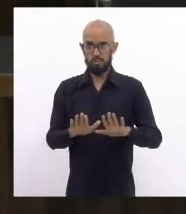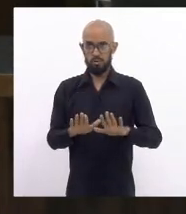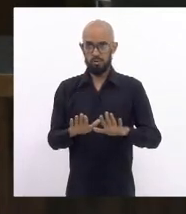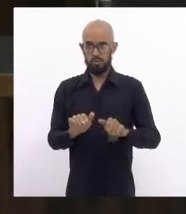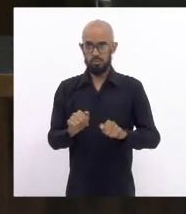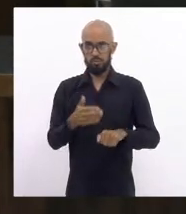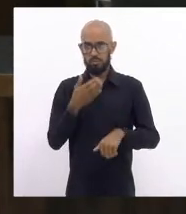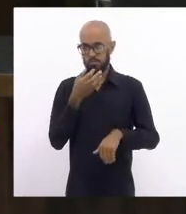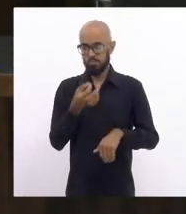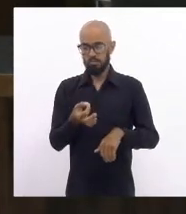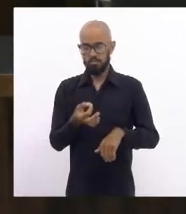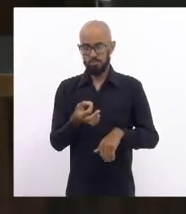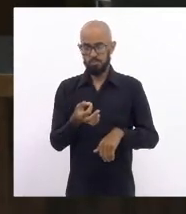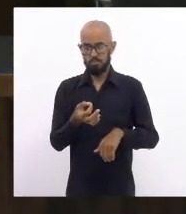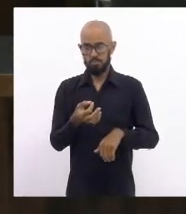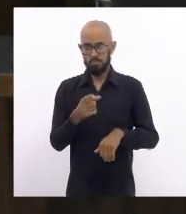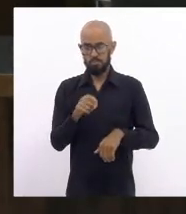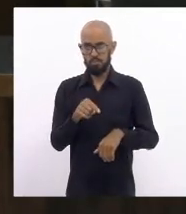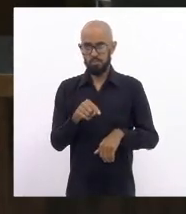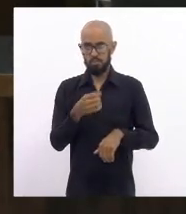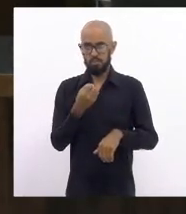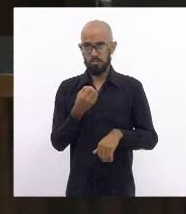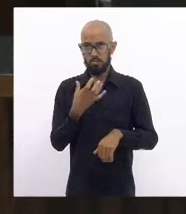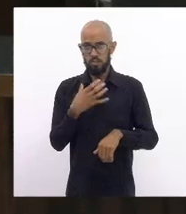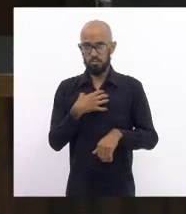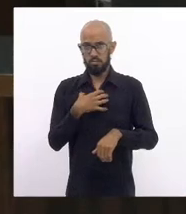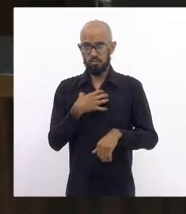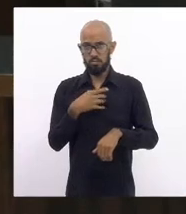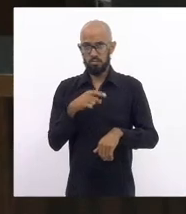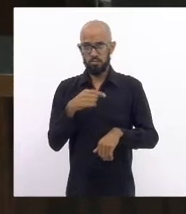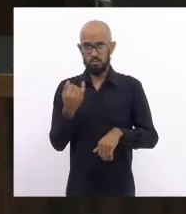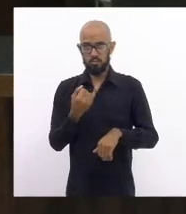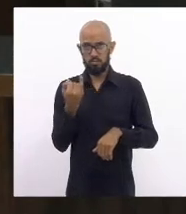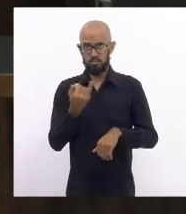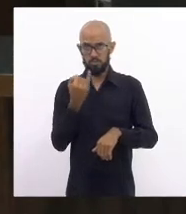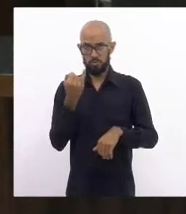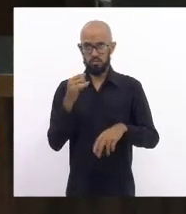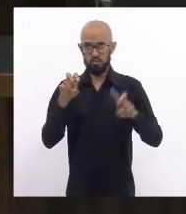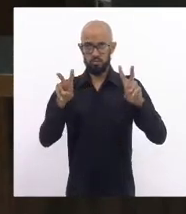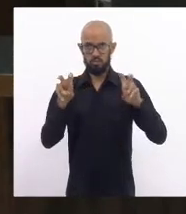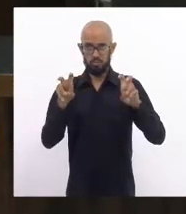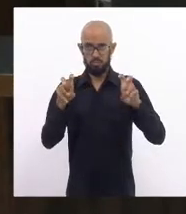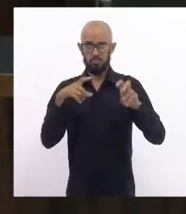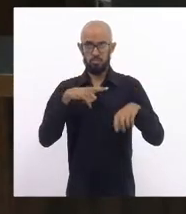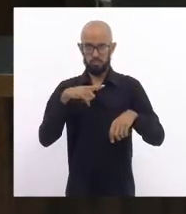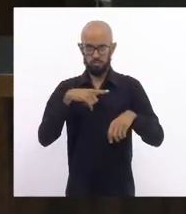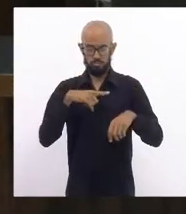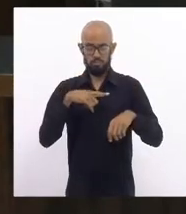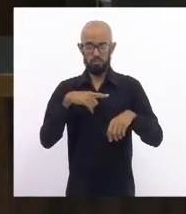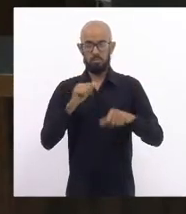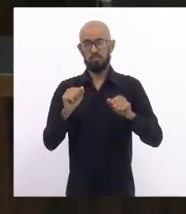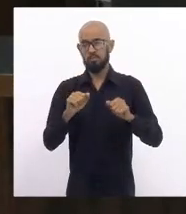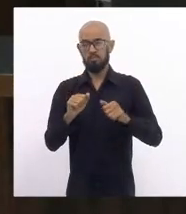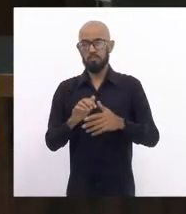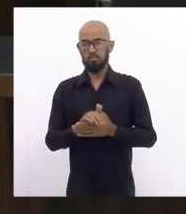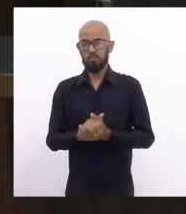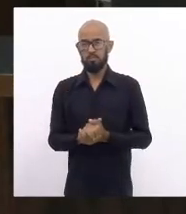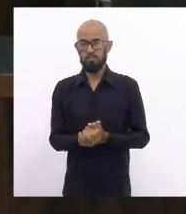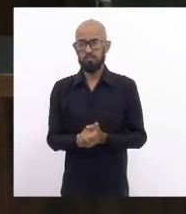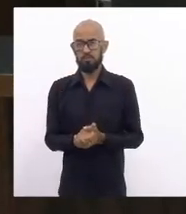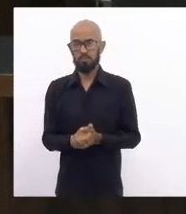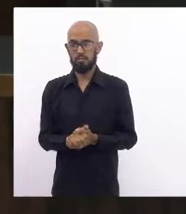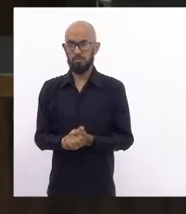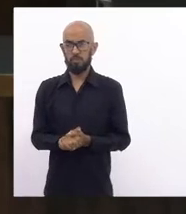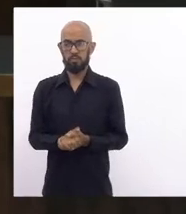prevalece o bom senso pela questão e a importância que o tema tomou. O tema tomou uma proporção, né? Eu também acho que a gente